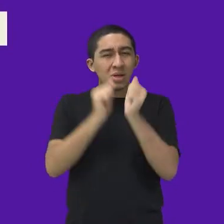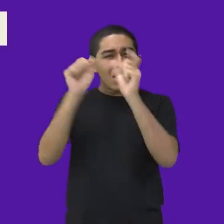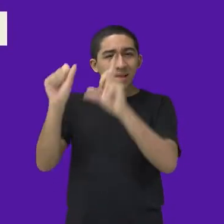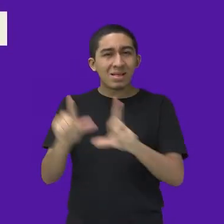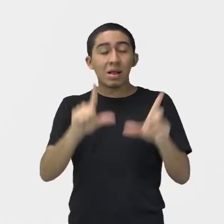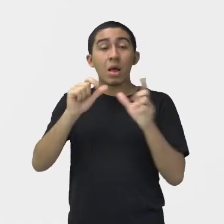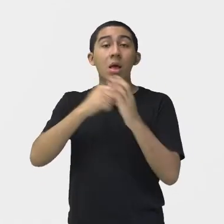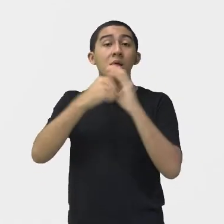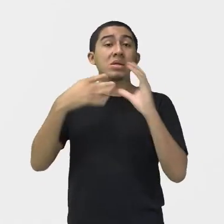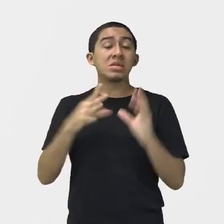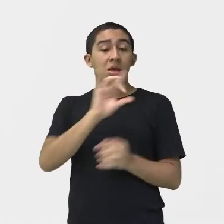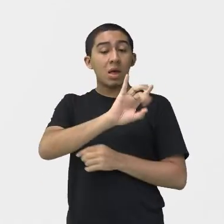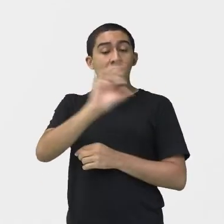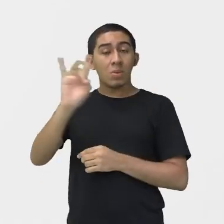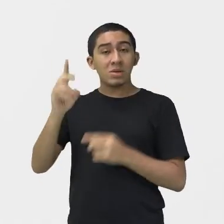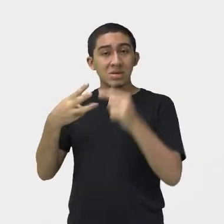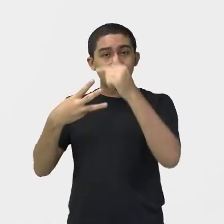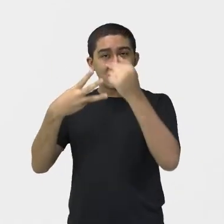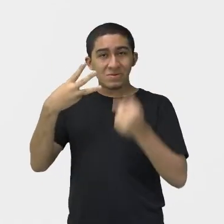as características de cada uma.